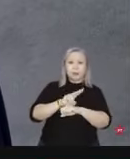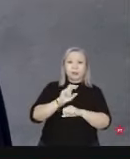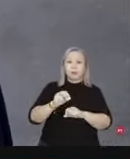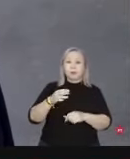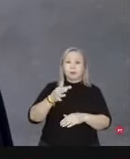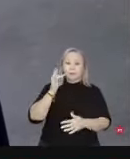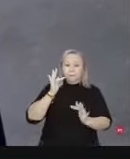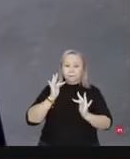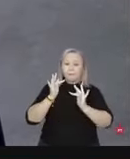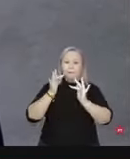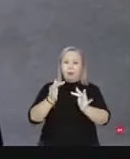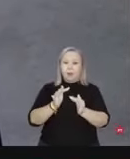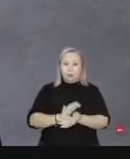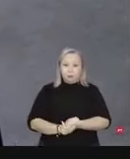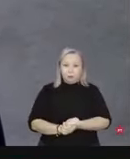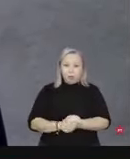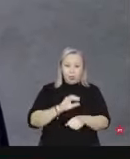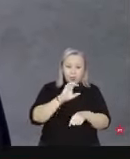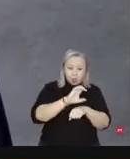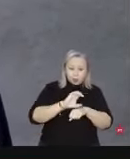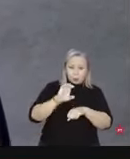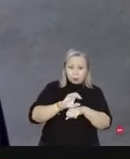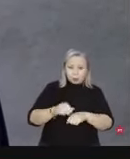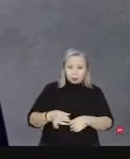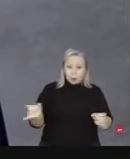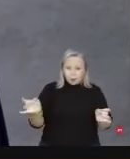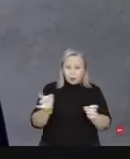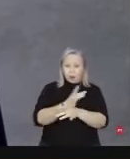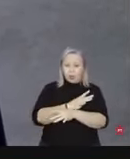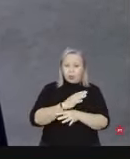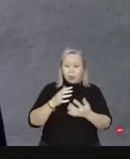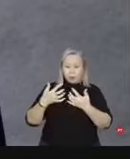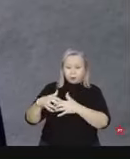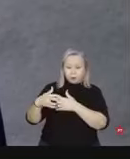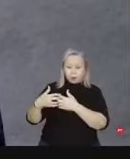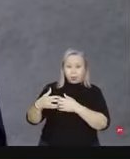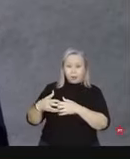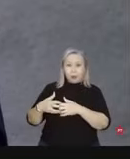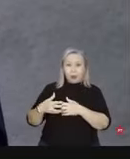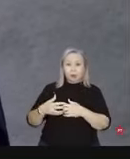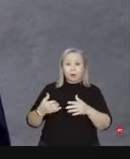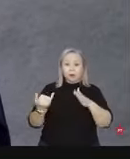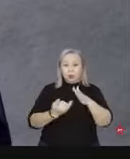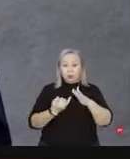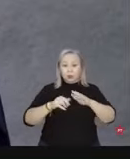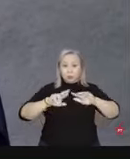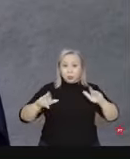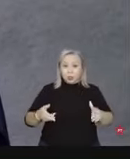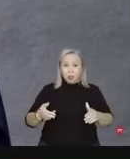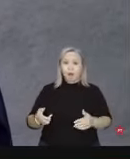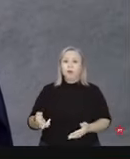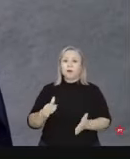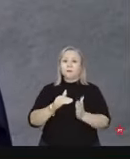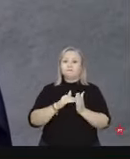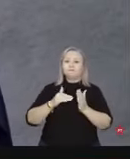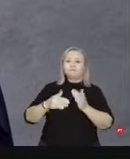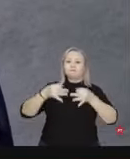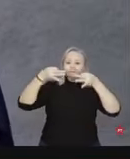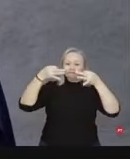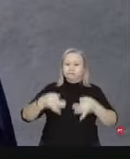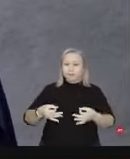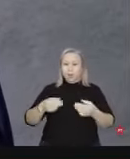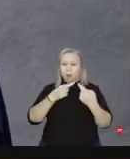Constituição, pleno funcionamento das instituições e integral responsabilização de